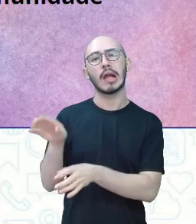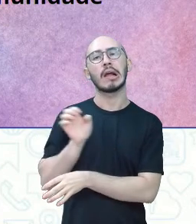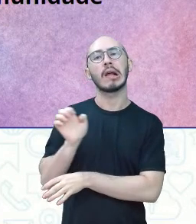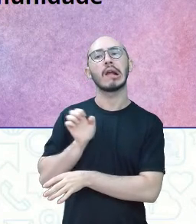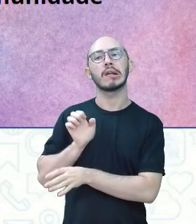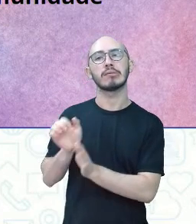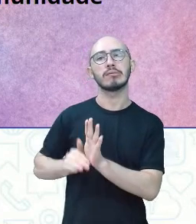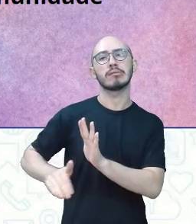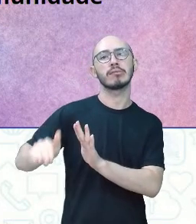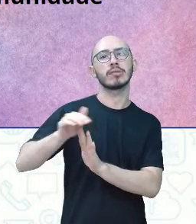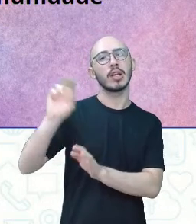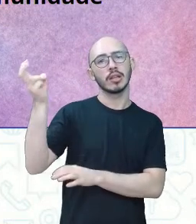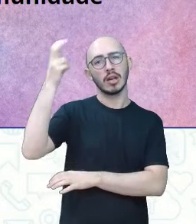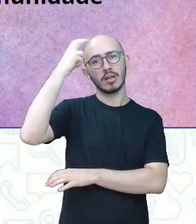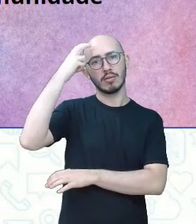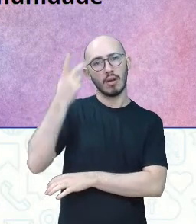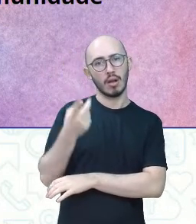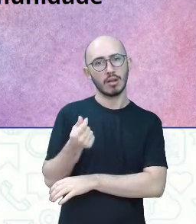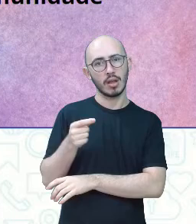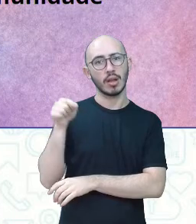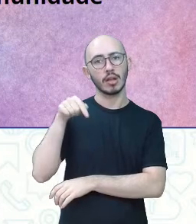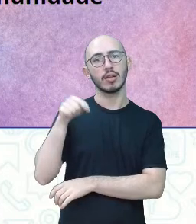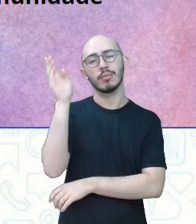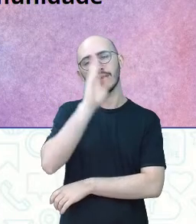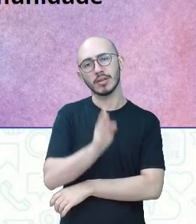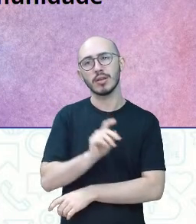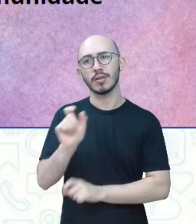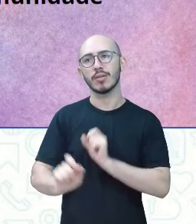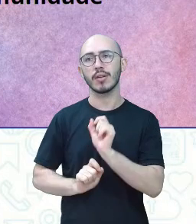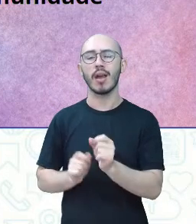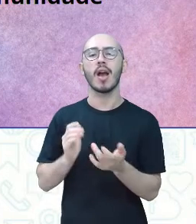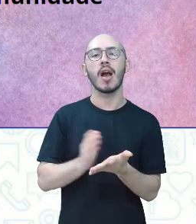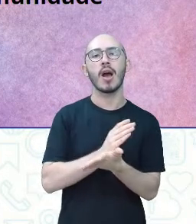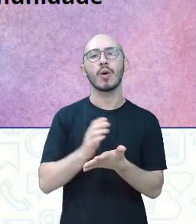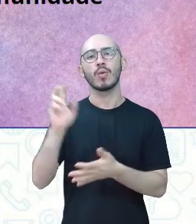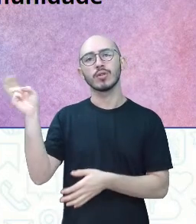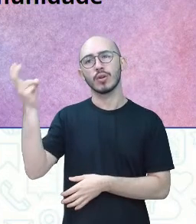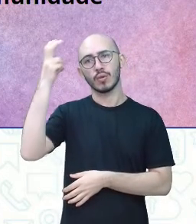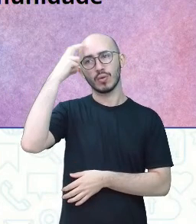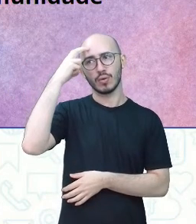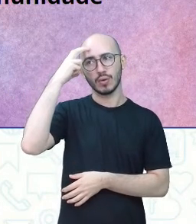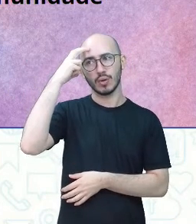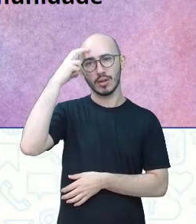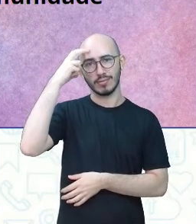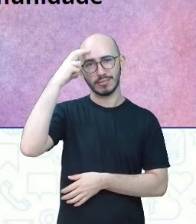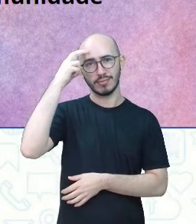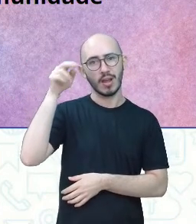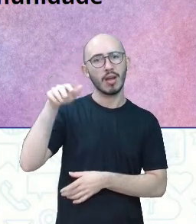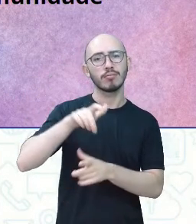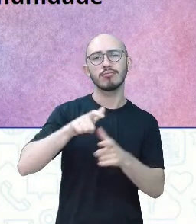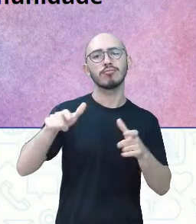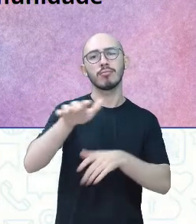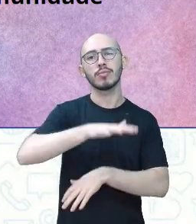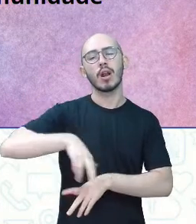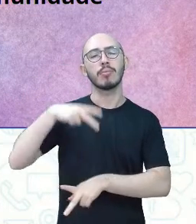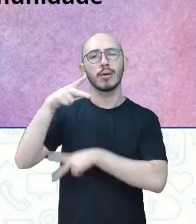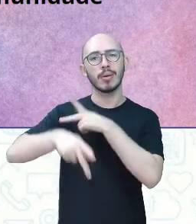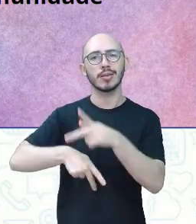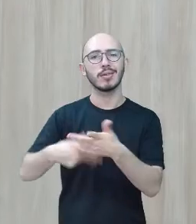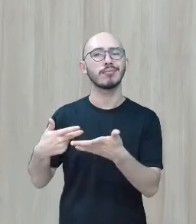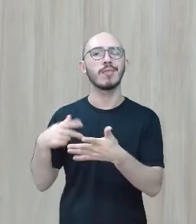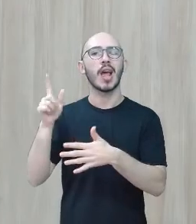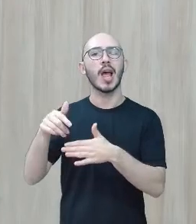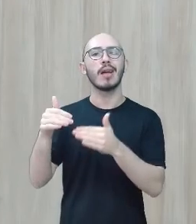nosso país considera algumas culturas de massa variações inferiores. Isso também, né,